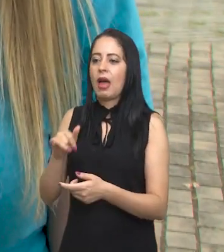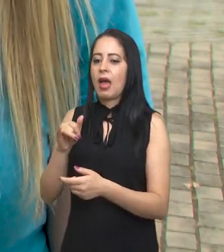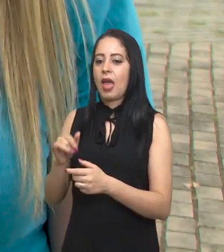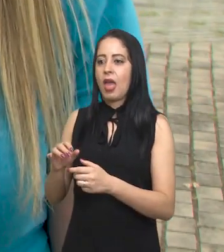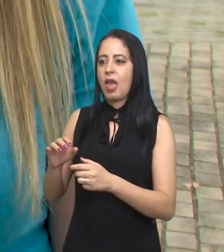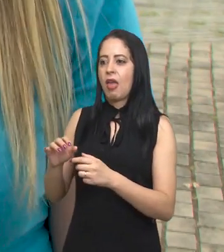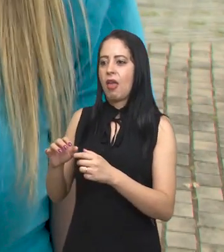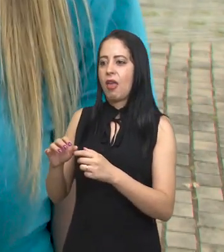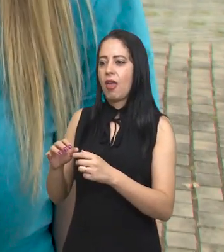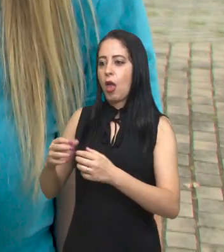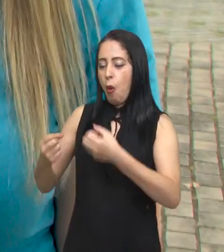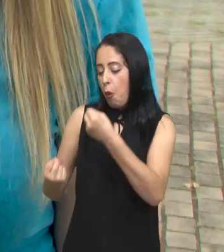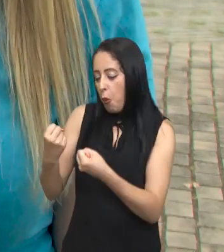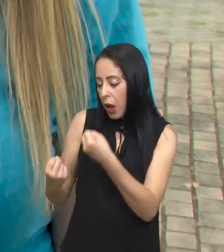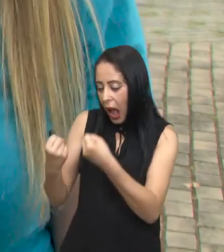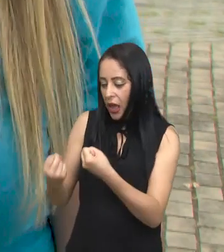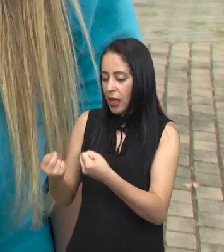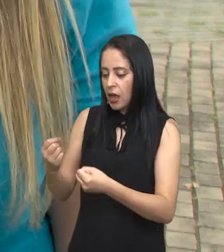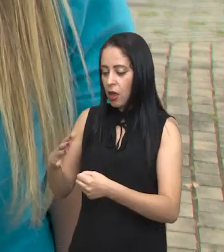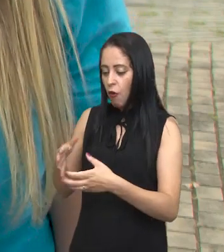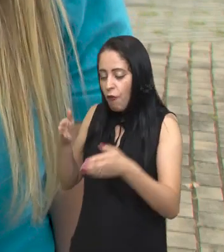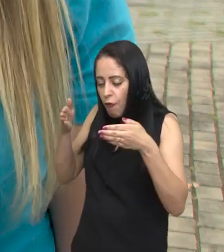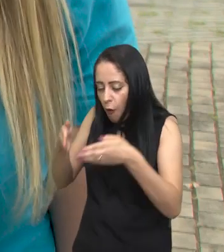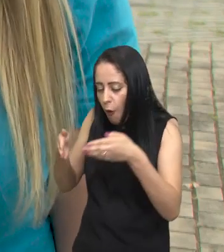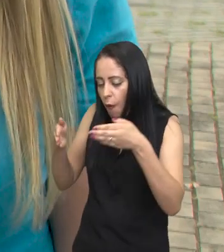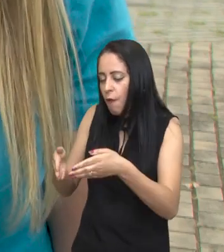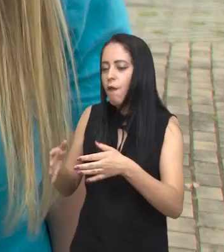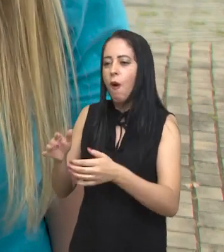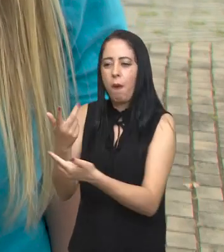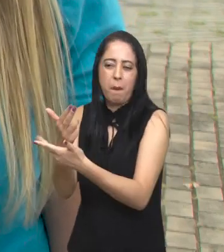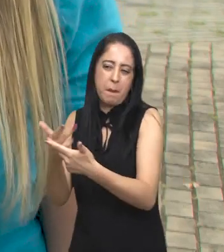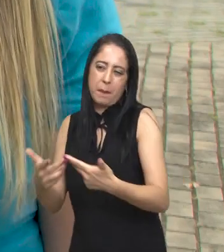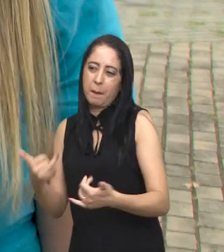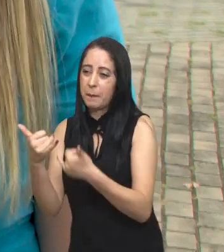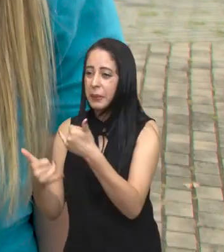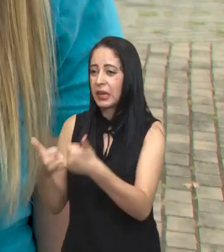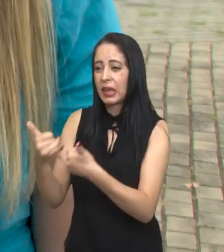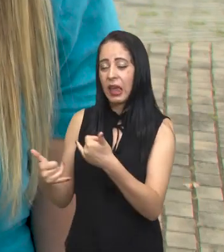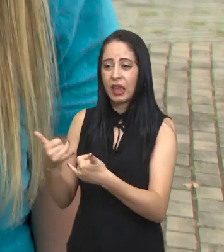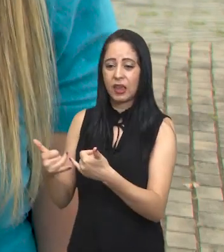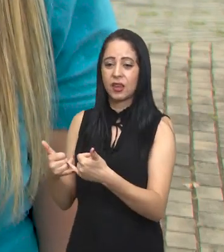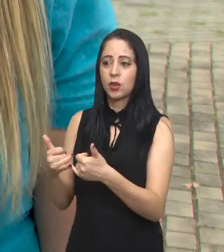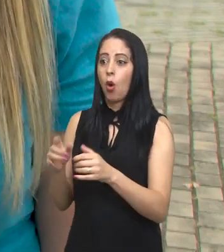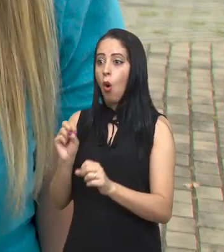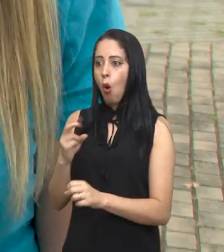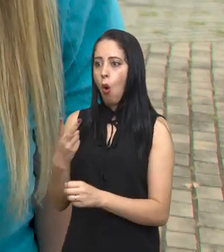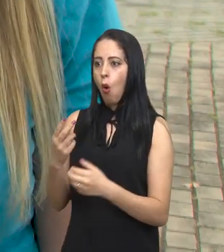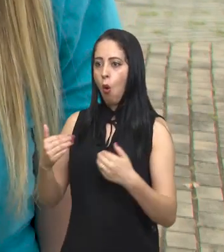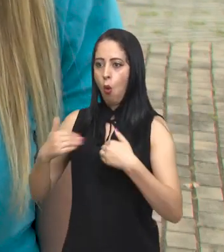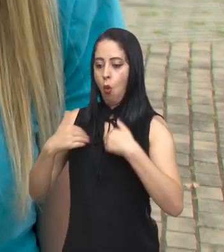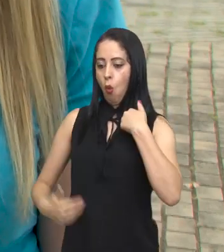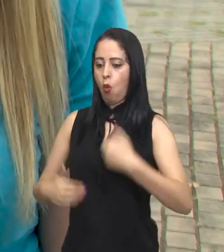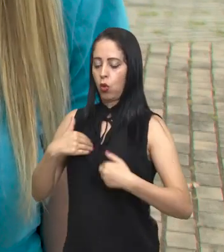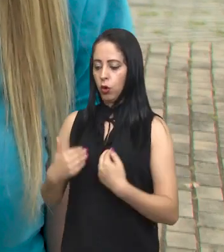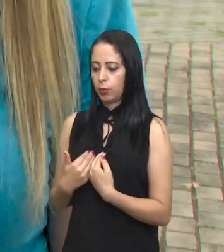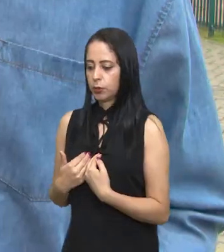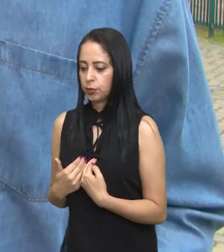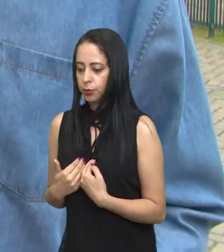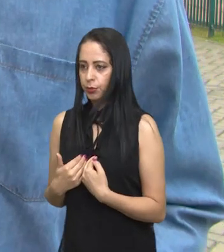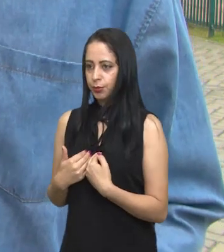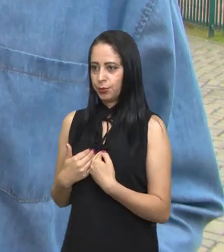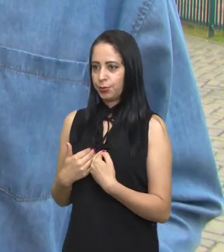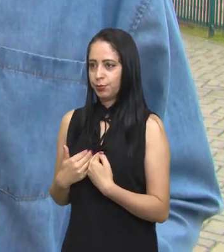só no dinossauro eu só na rodinha do carrinho e estereotipias tem alguns balanceios de corpo ou balanceios com as